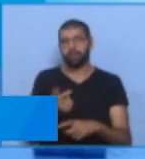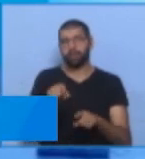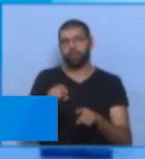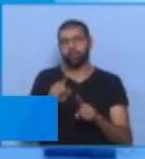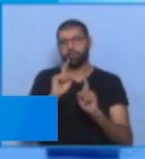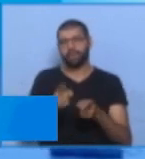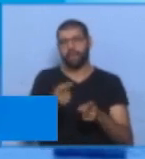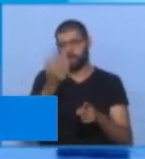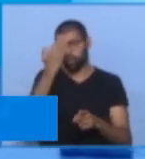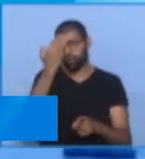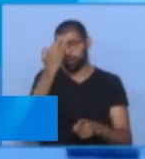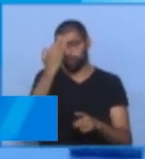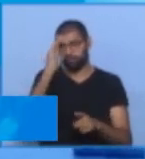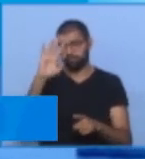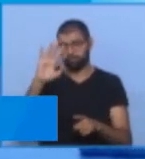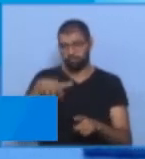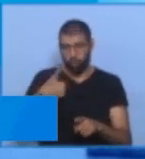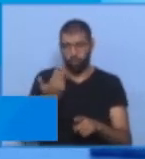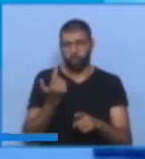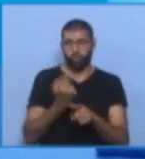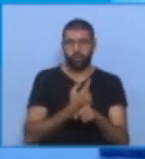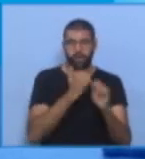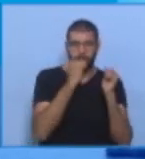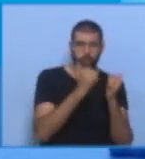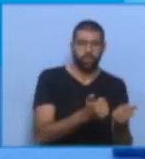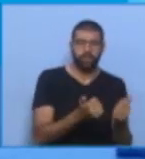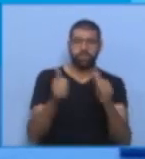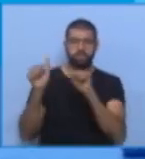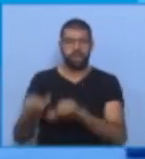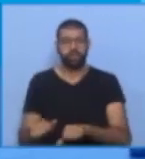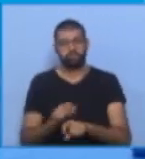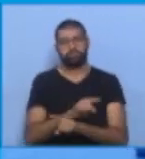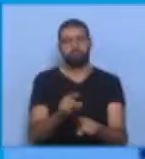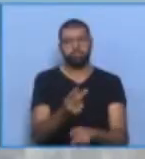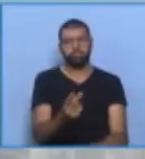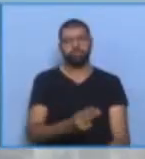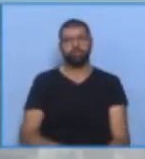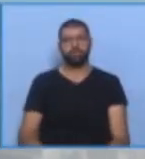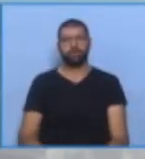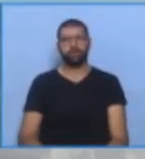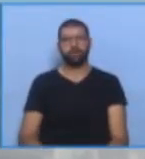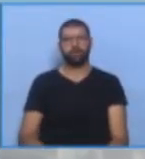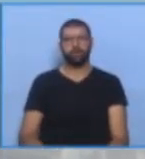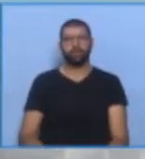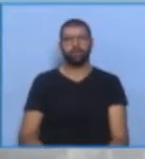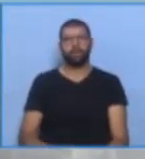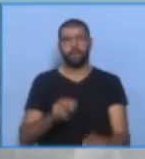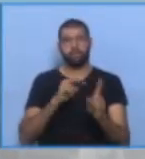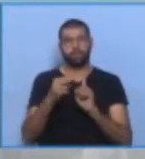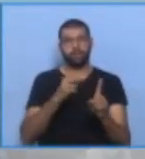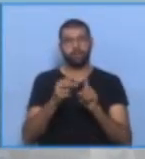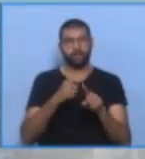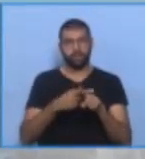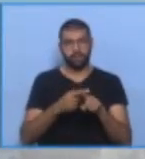ter consciência daquilo que era bom e mau para eles. É uma perspectiva bem